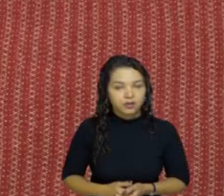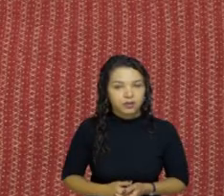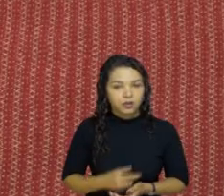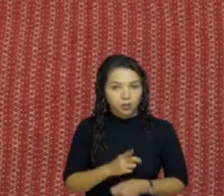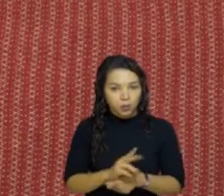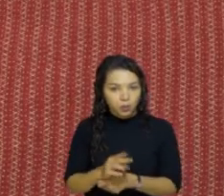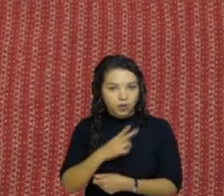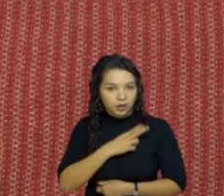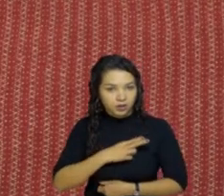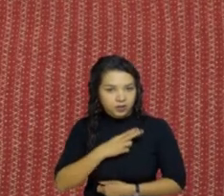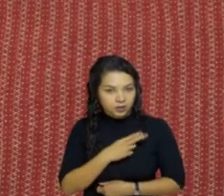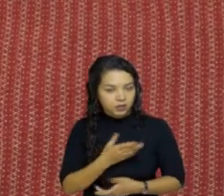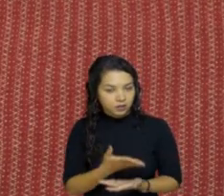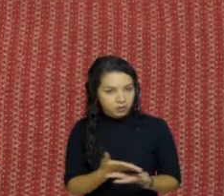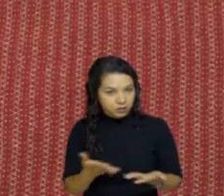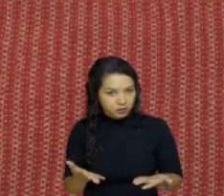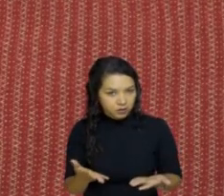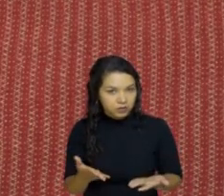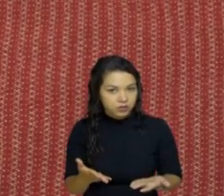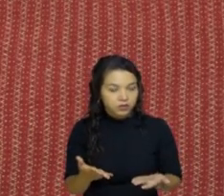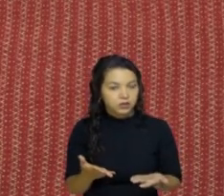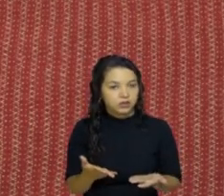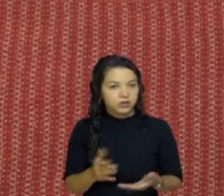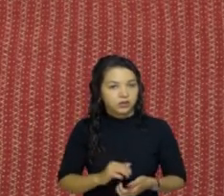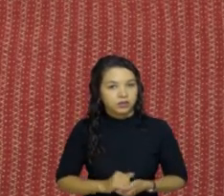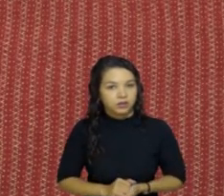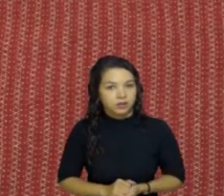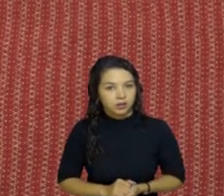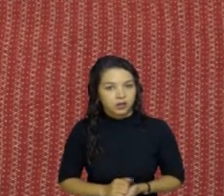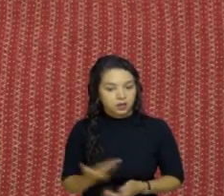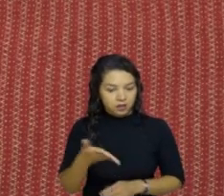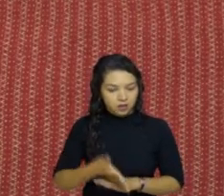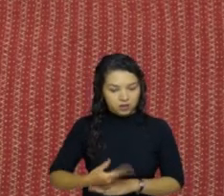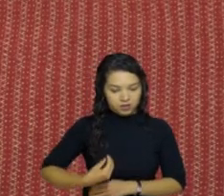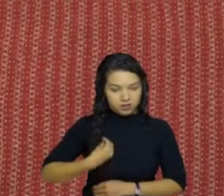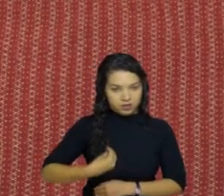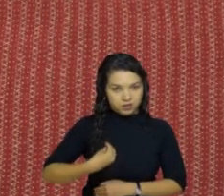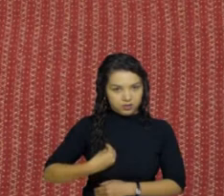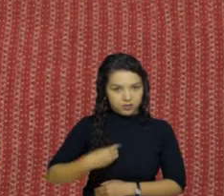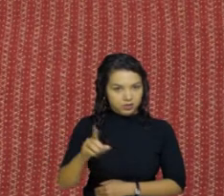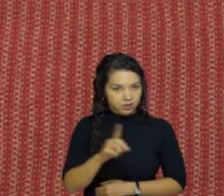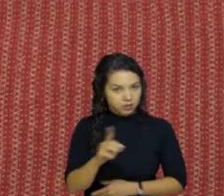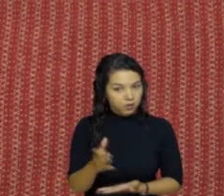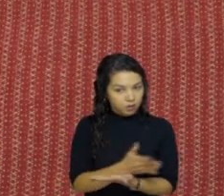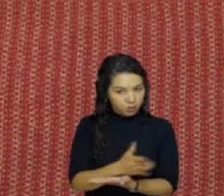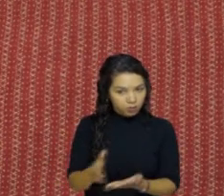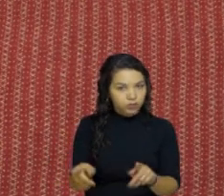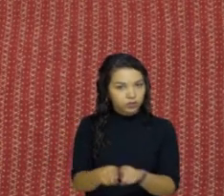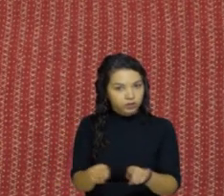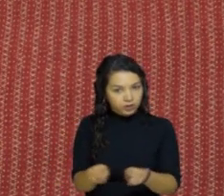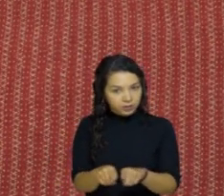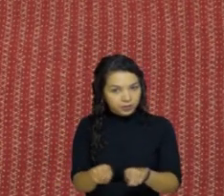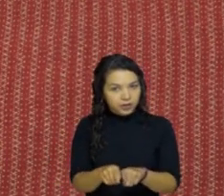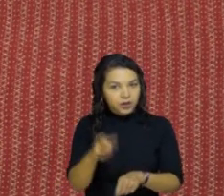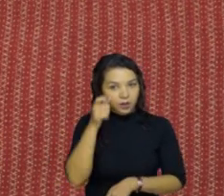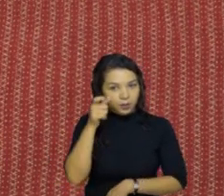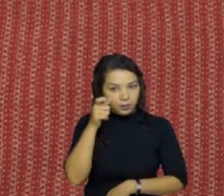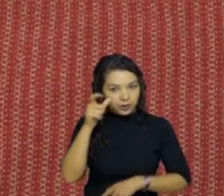seus colegas, aqueles que não estão aqui, mas que talvez estejam nos acompanhando através da